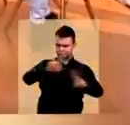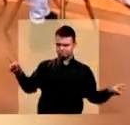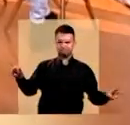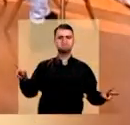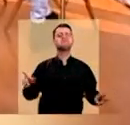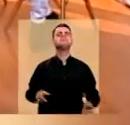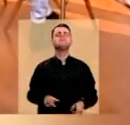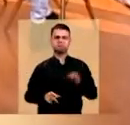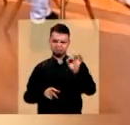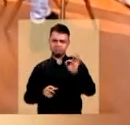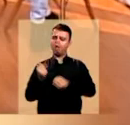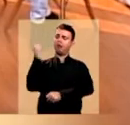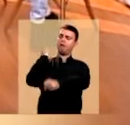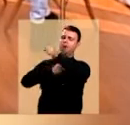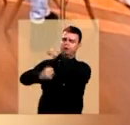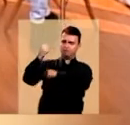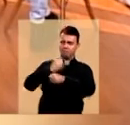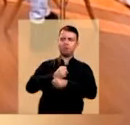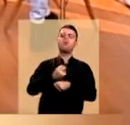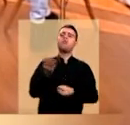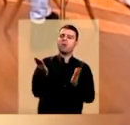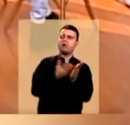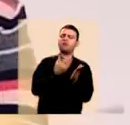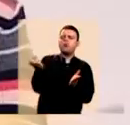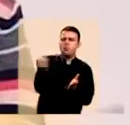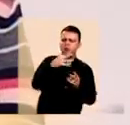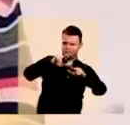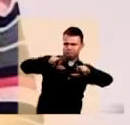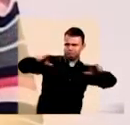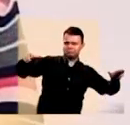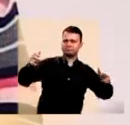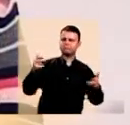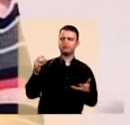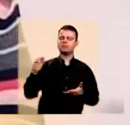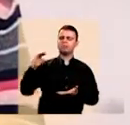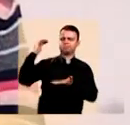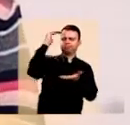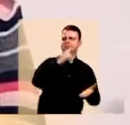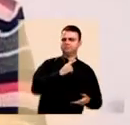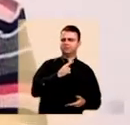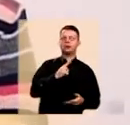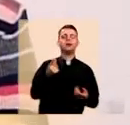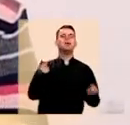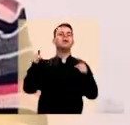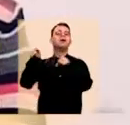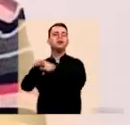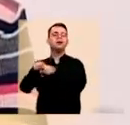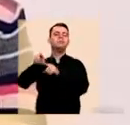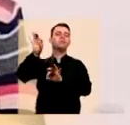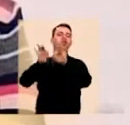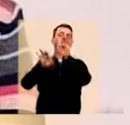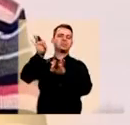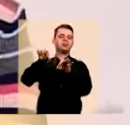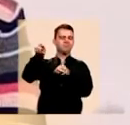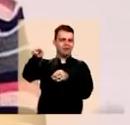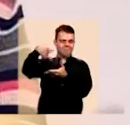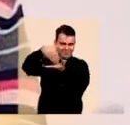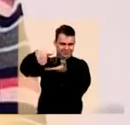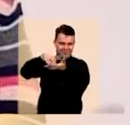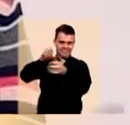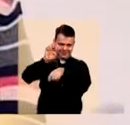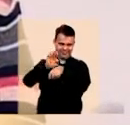contrário, né? O ano passado a gente fez uma boa compra, né? Porque nós participamos do projeto junto à Secretaria do